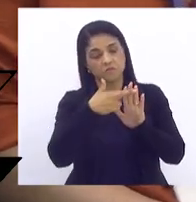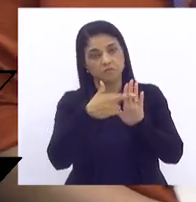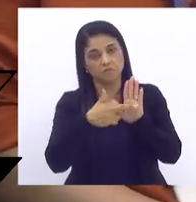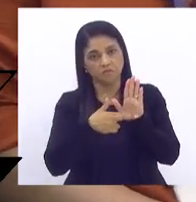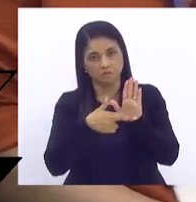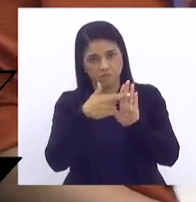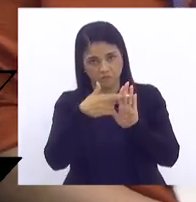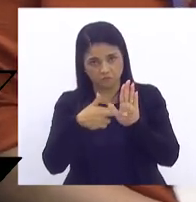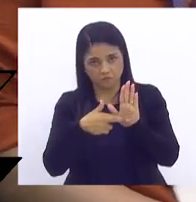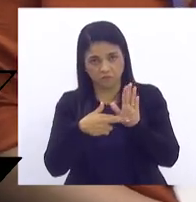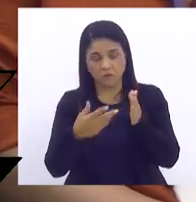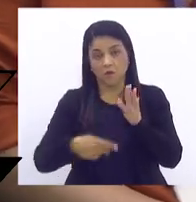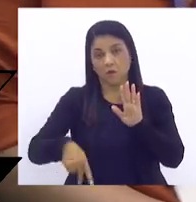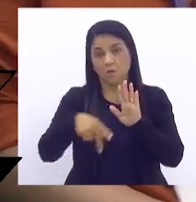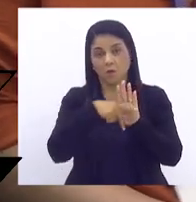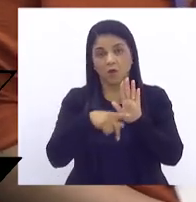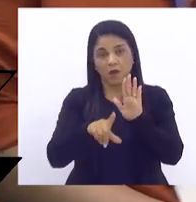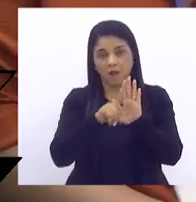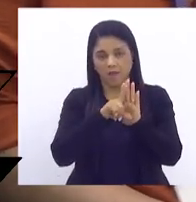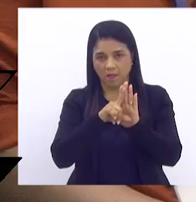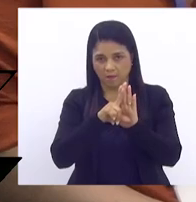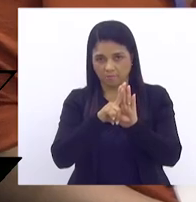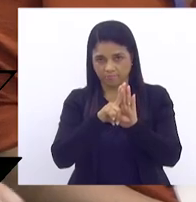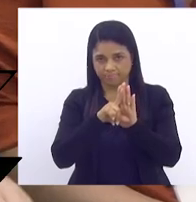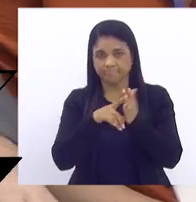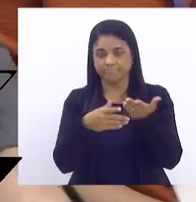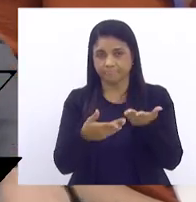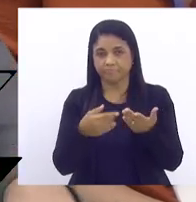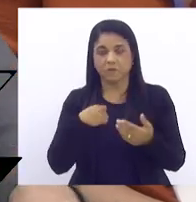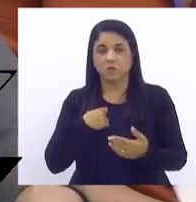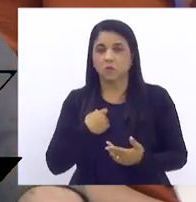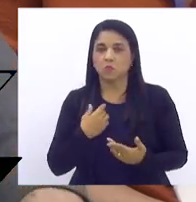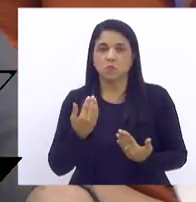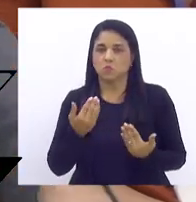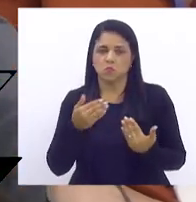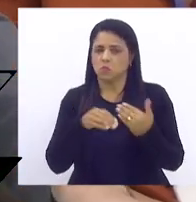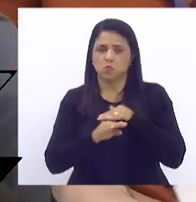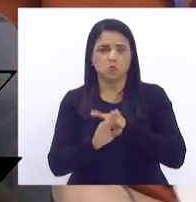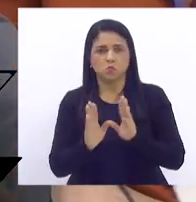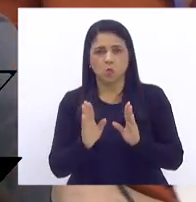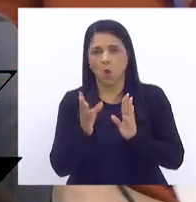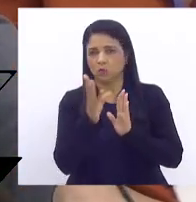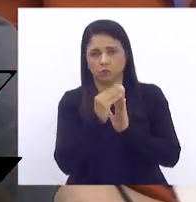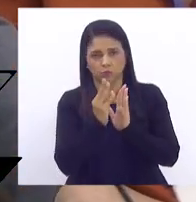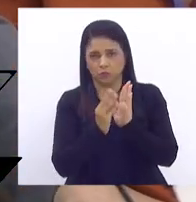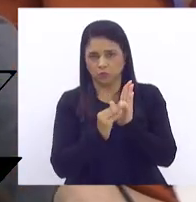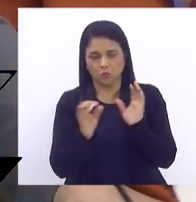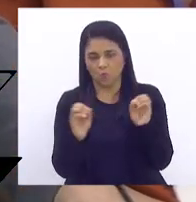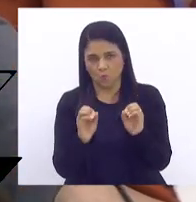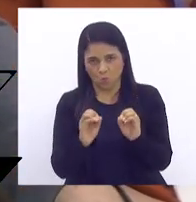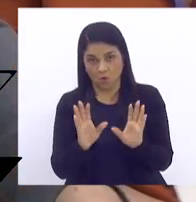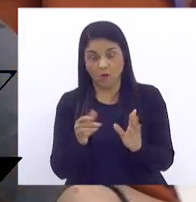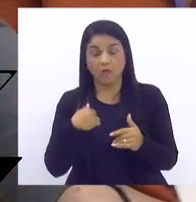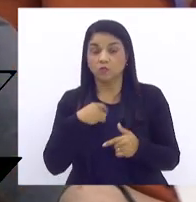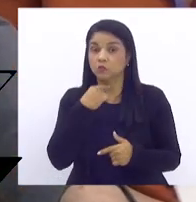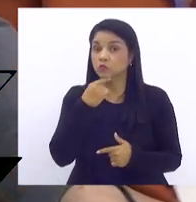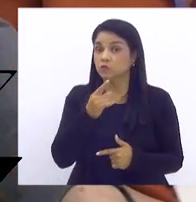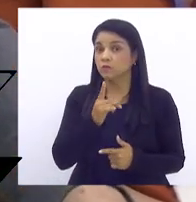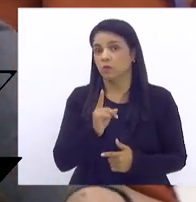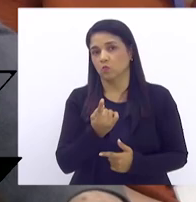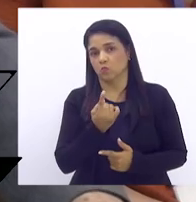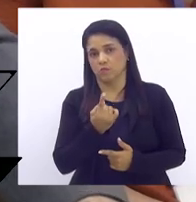sua iniciativa, esse projeto de lei. Eu não tenho nenhuma discordância de conteúdo, eu só fiquei com uma dúvida,